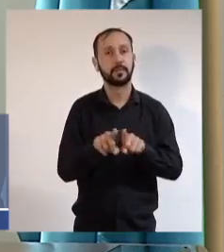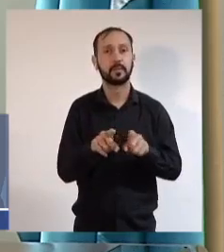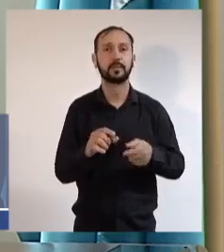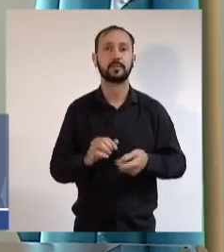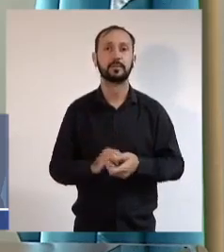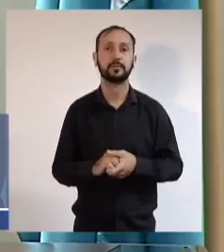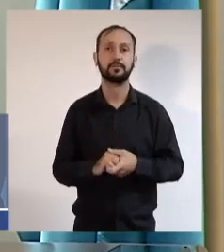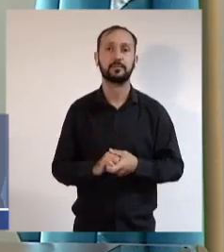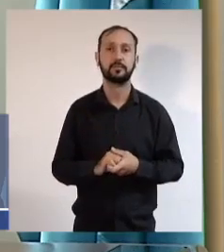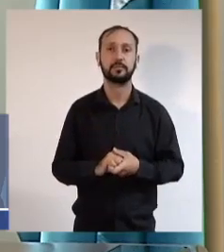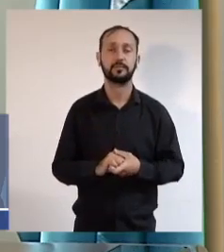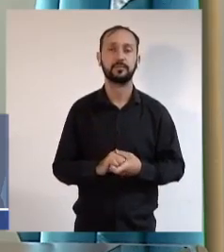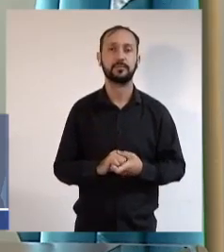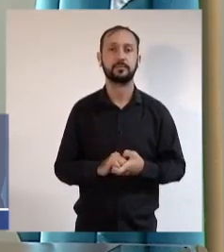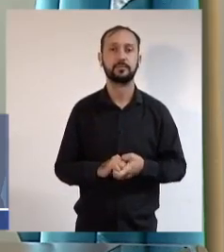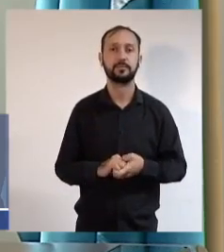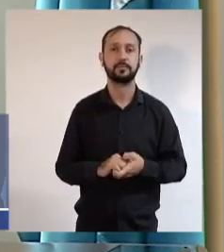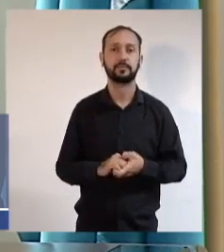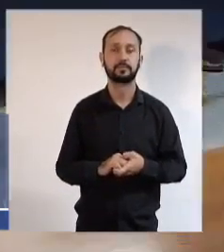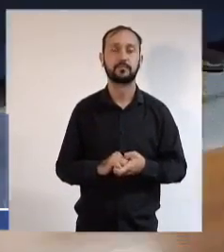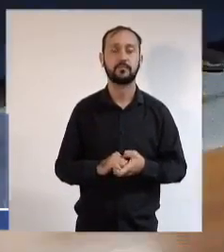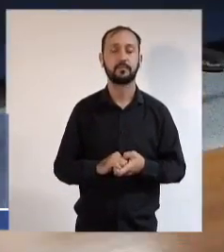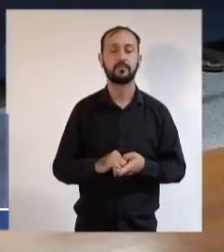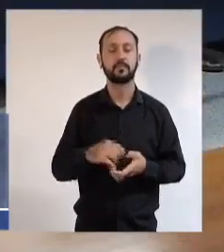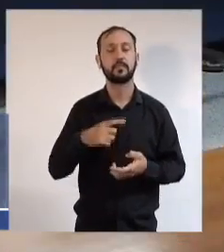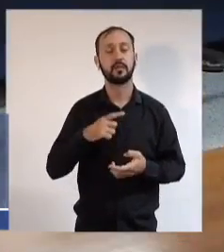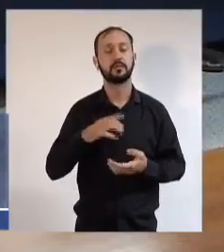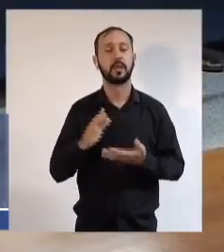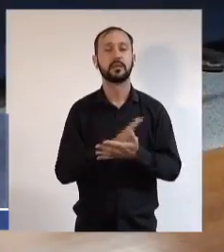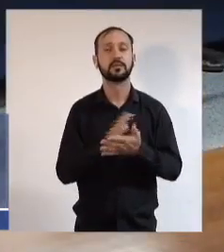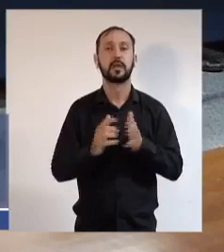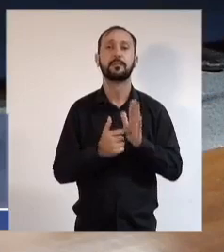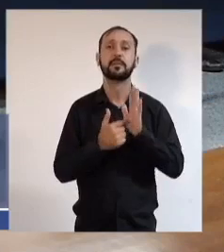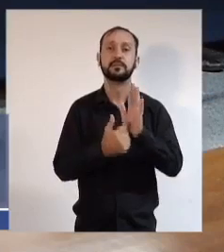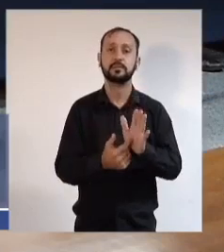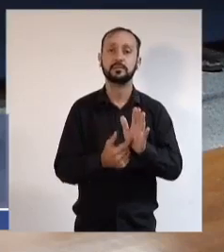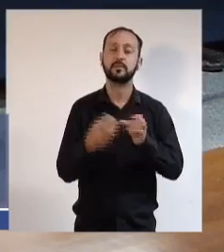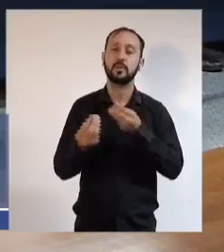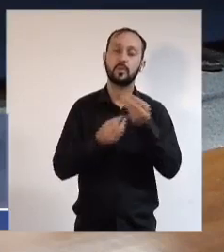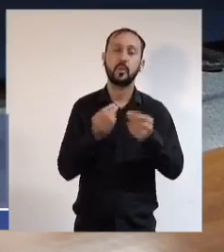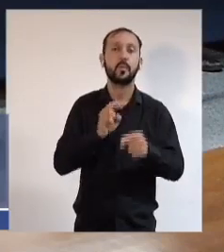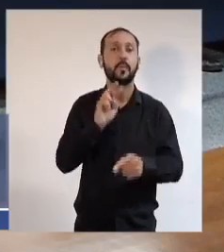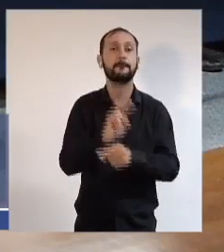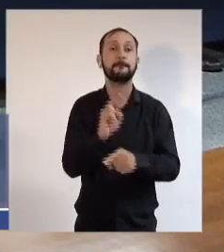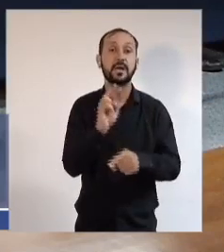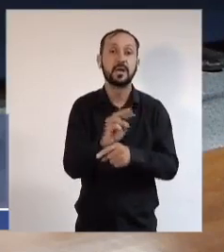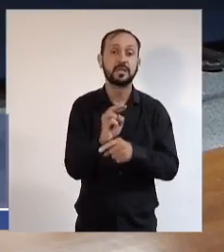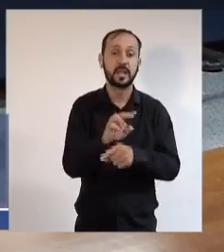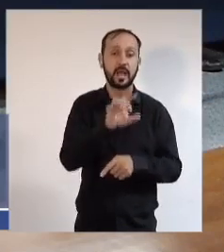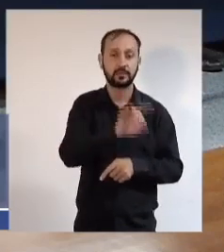aqui nós podemos que a apresentação dos planos de manejo